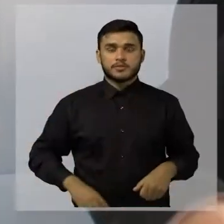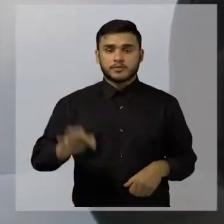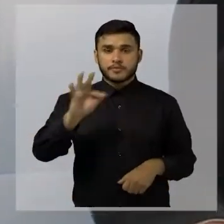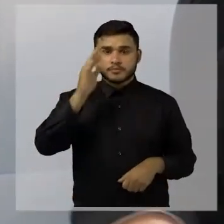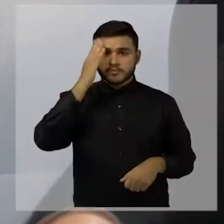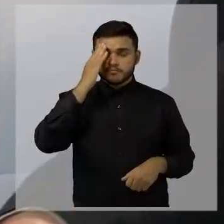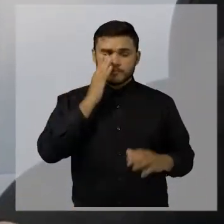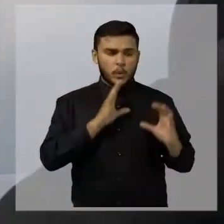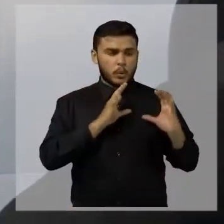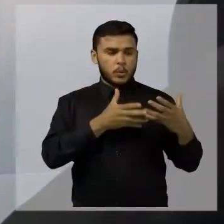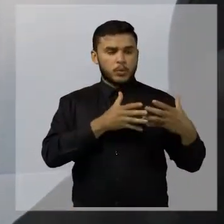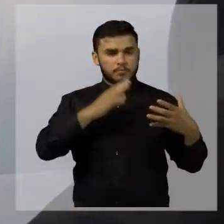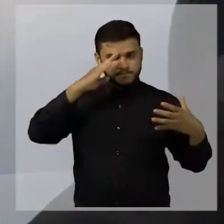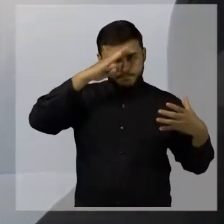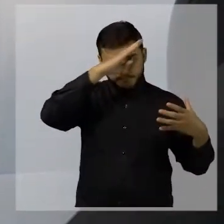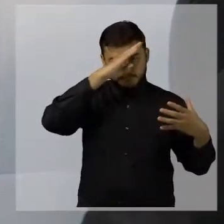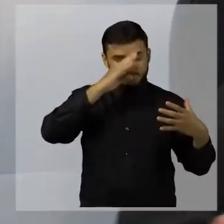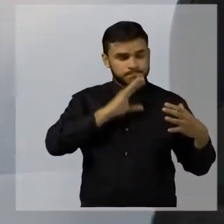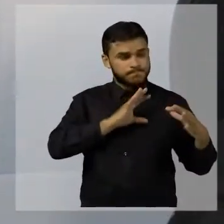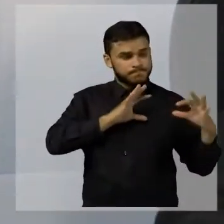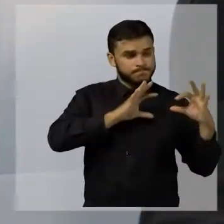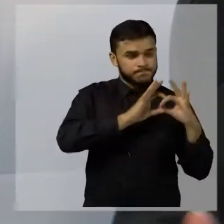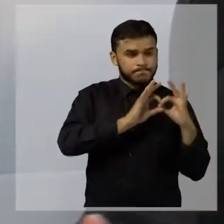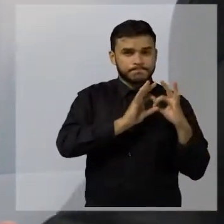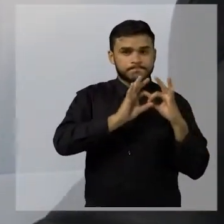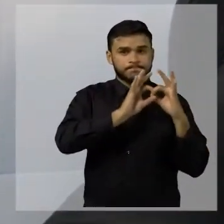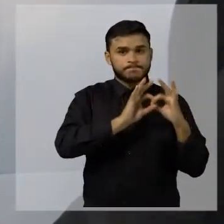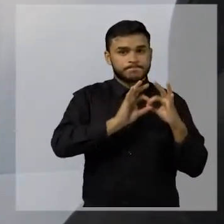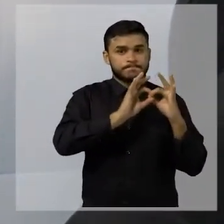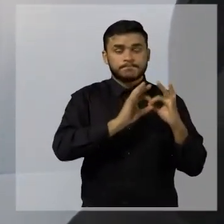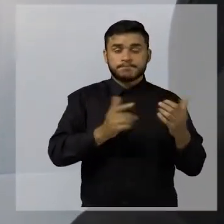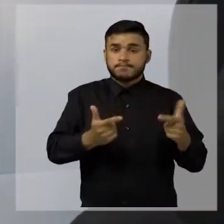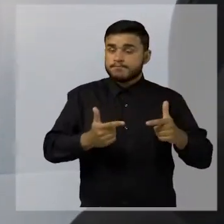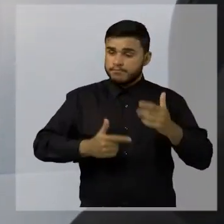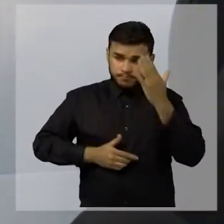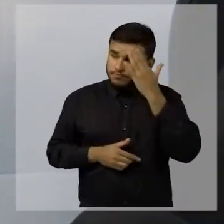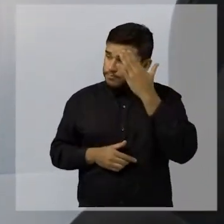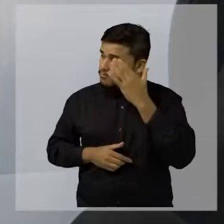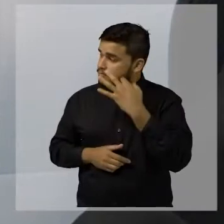no tema da reforma da Previdência, ele vai ao caminho inverso,